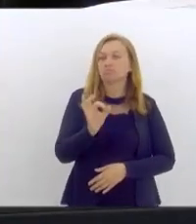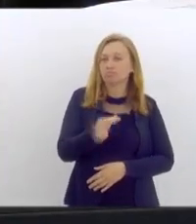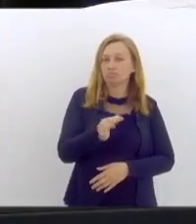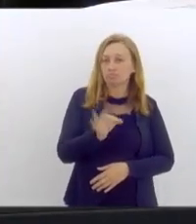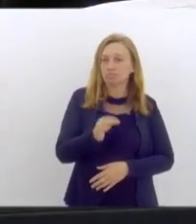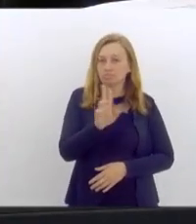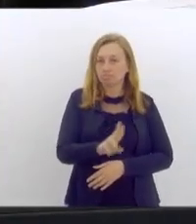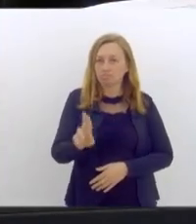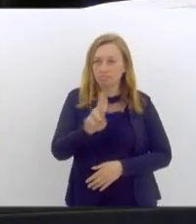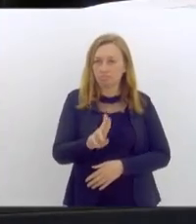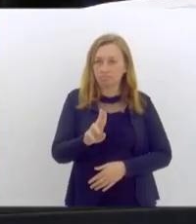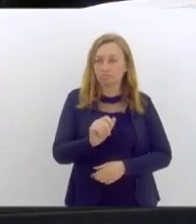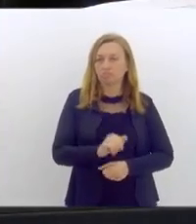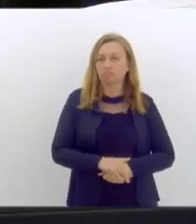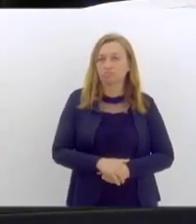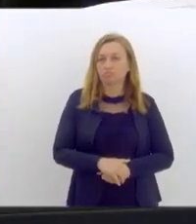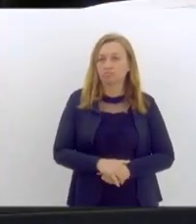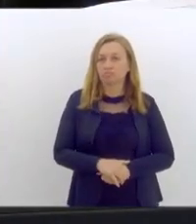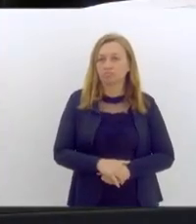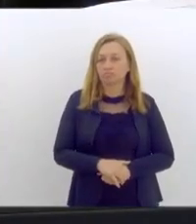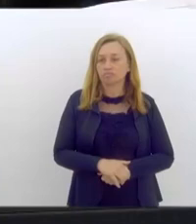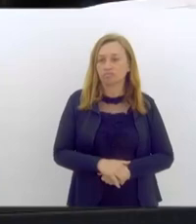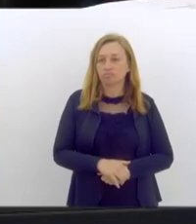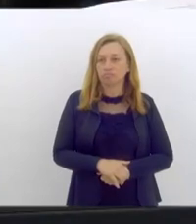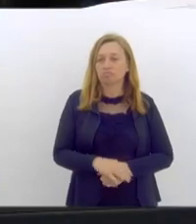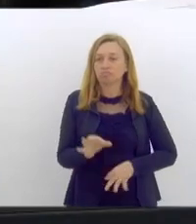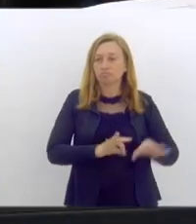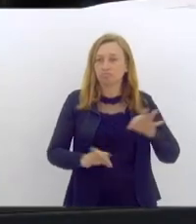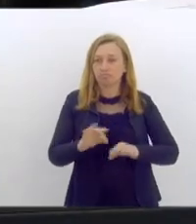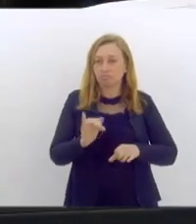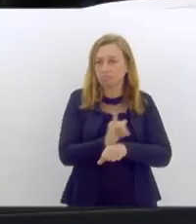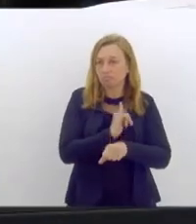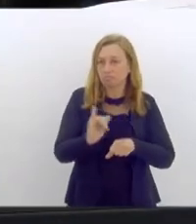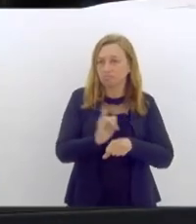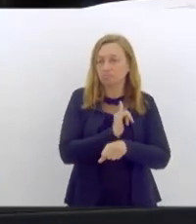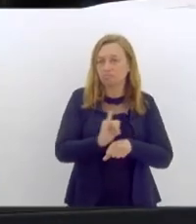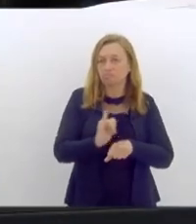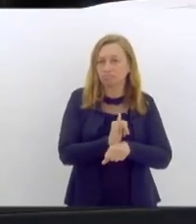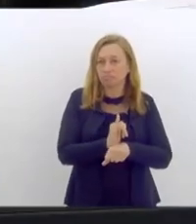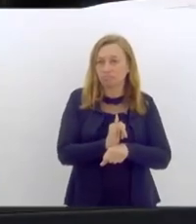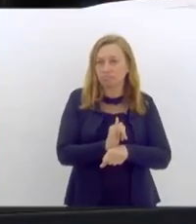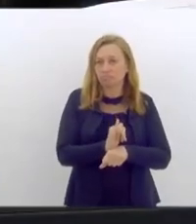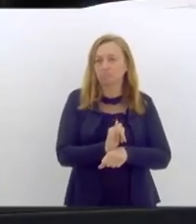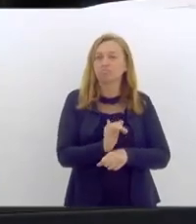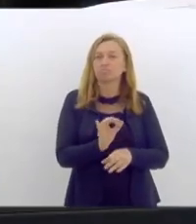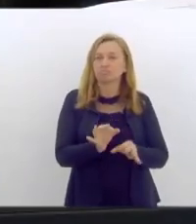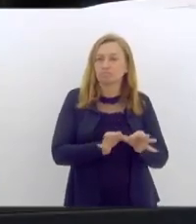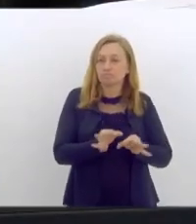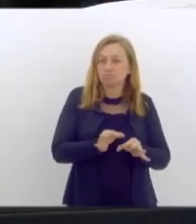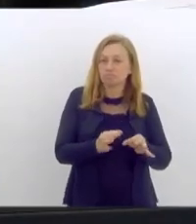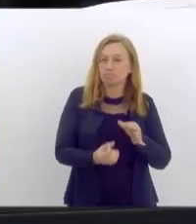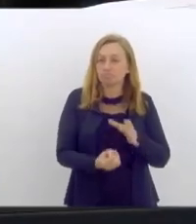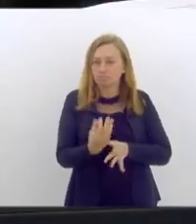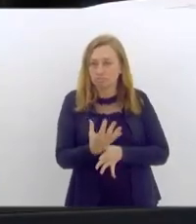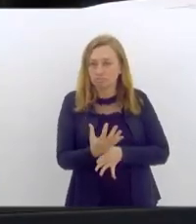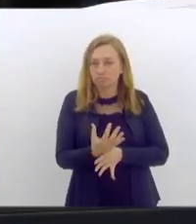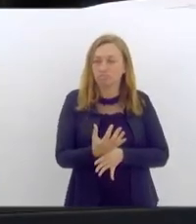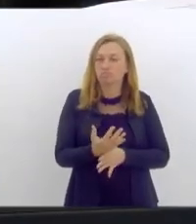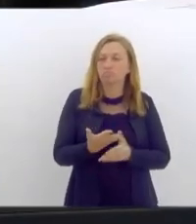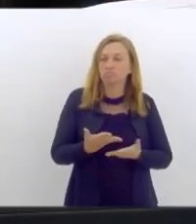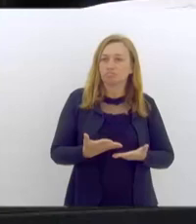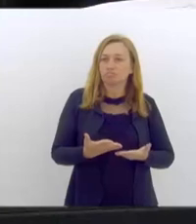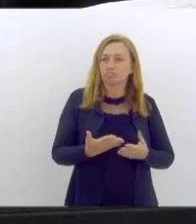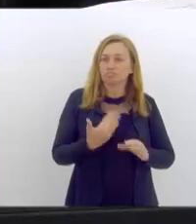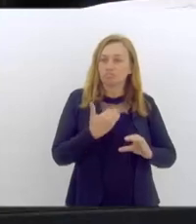usuários desta ferramenta E deste planejamento estratégico que o que está sendo elaborado e vai ser submetido